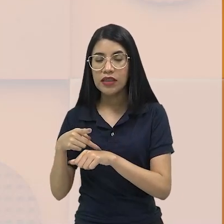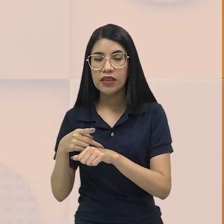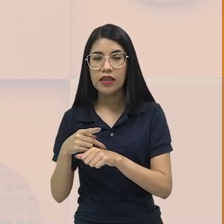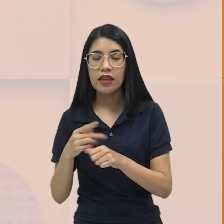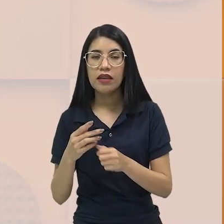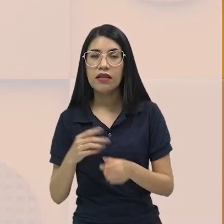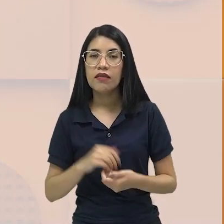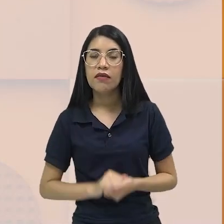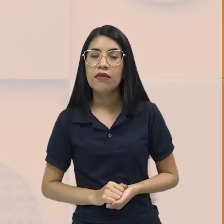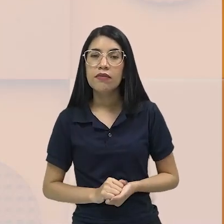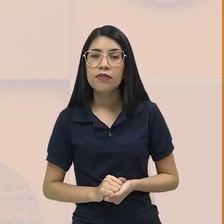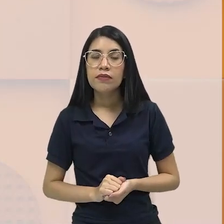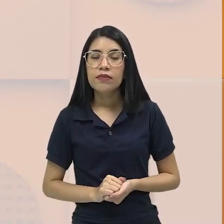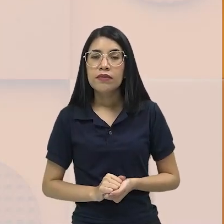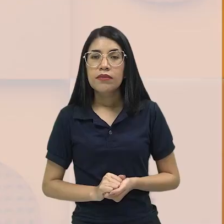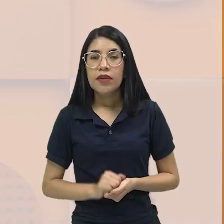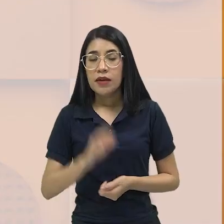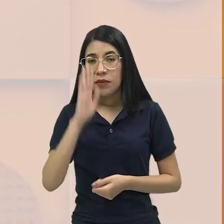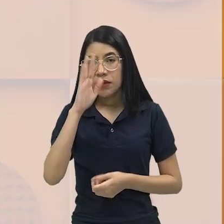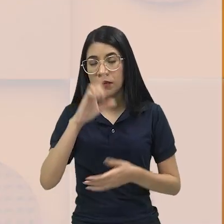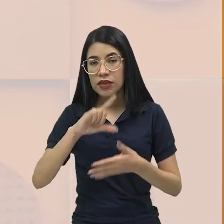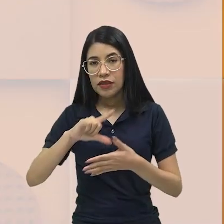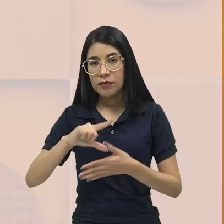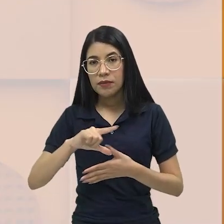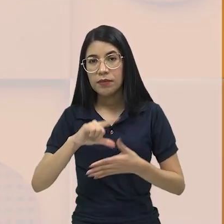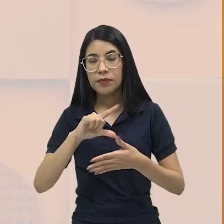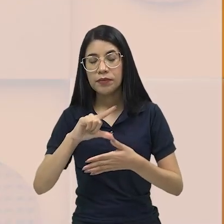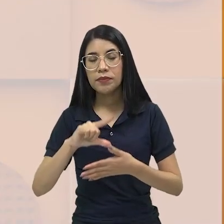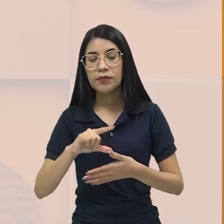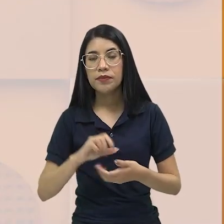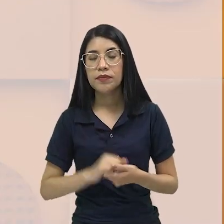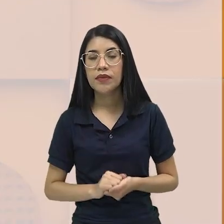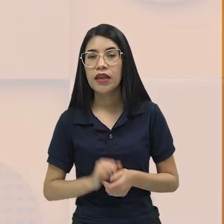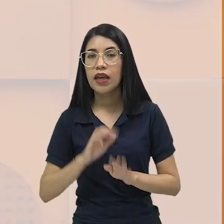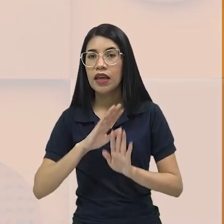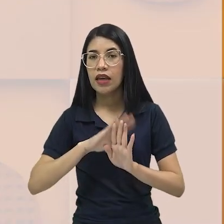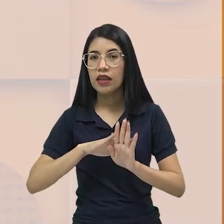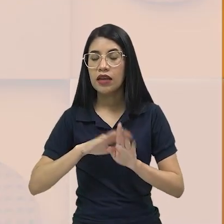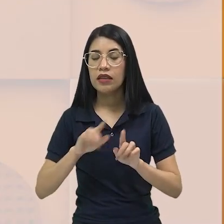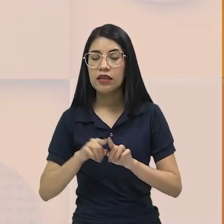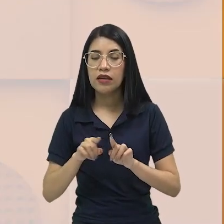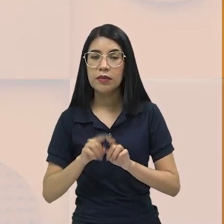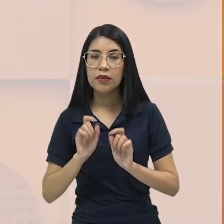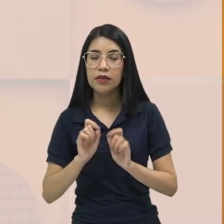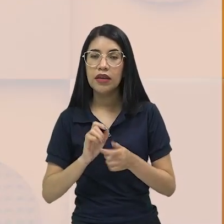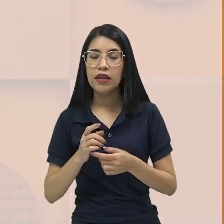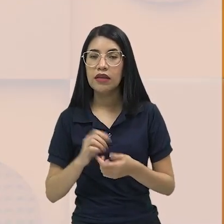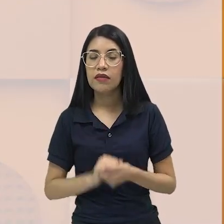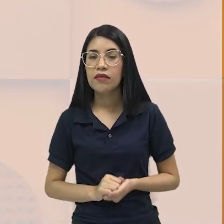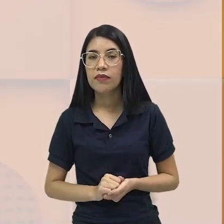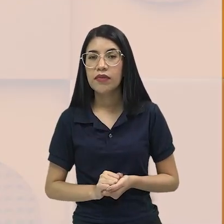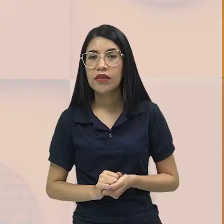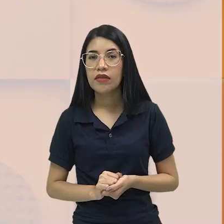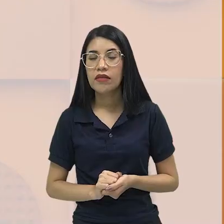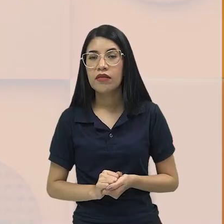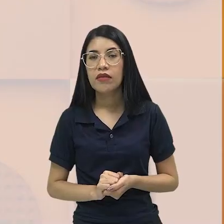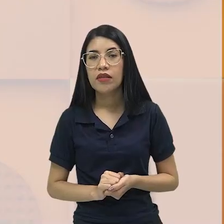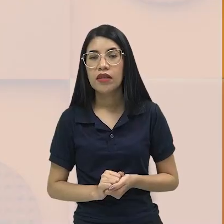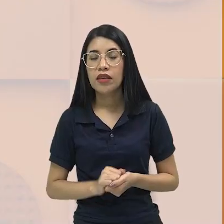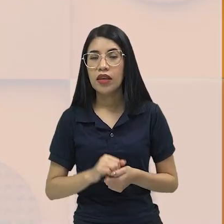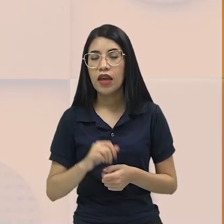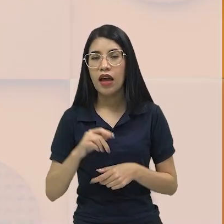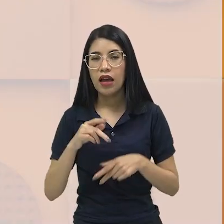aos demais países das Américas Latinas. E esse ideal do Destino Manifesto, de que os